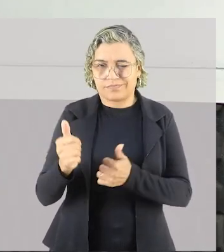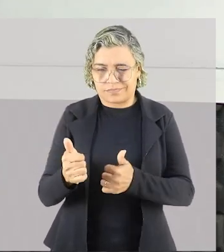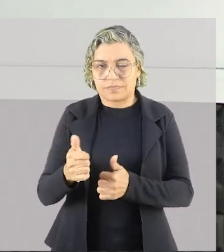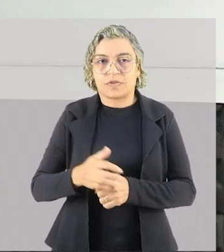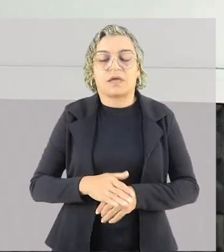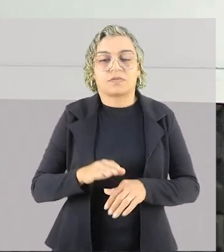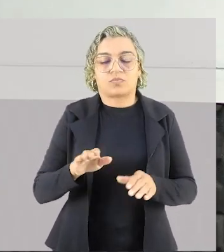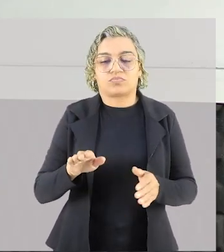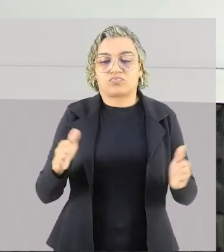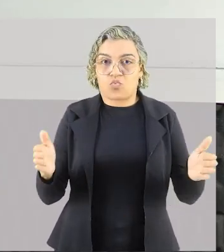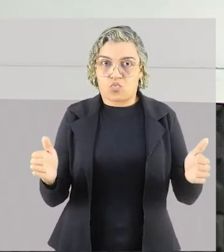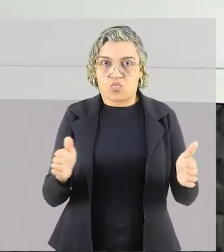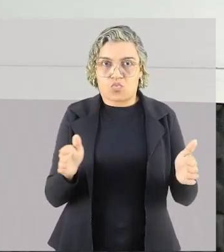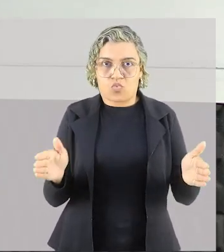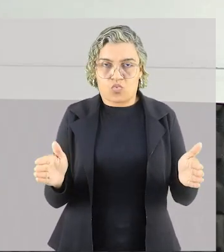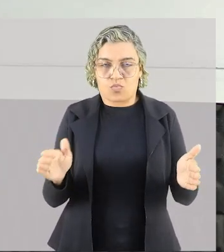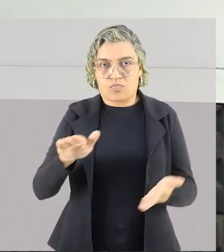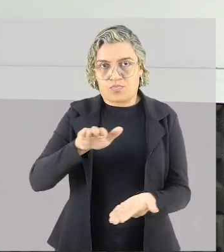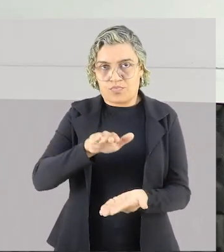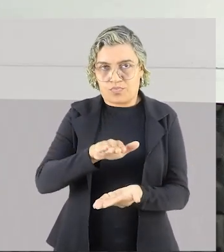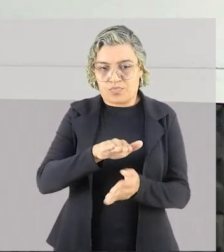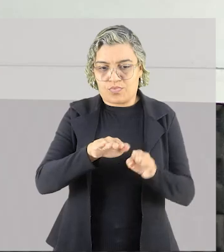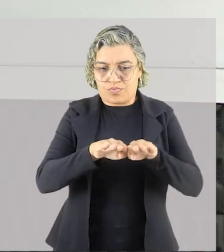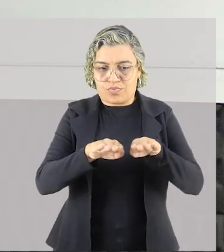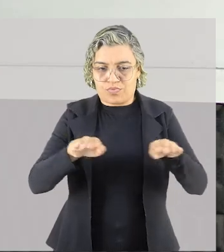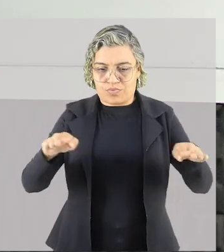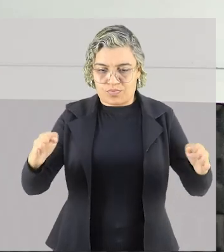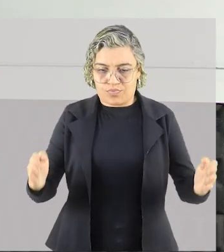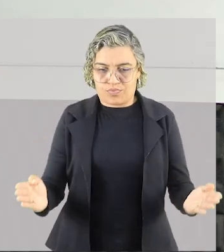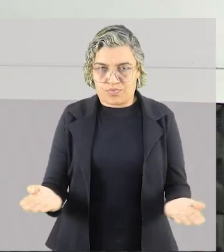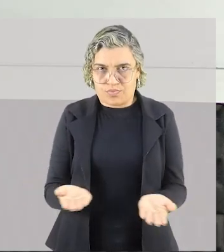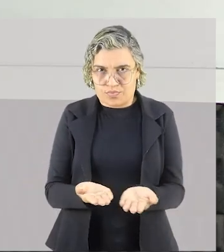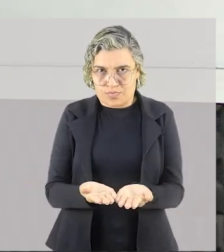A elevado ao cubo é igual a